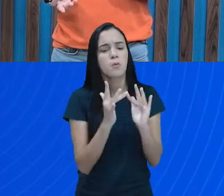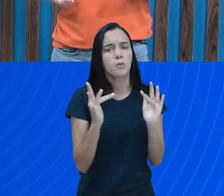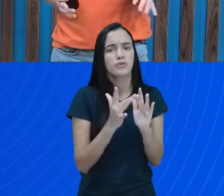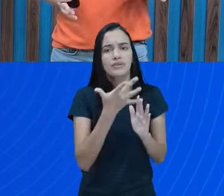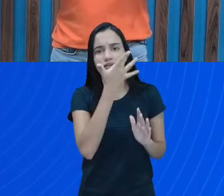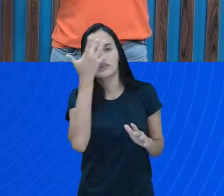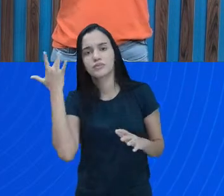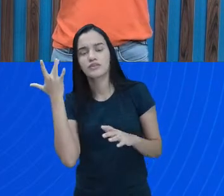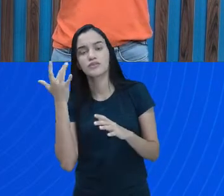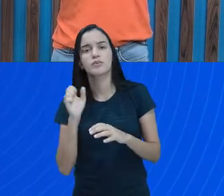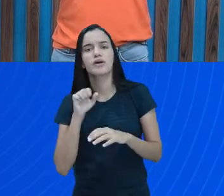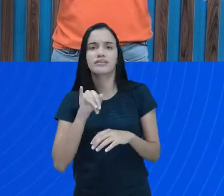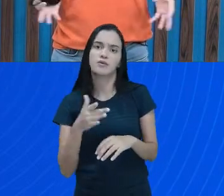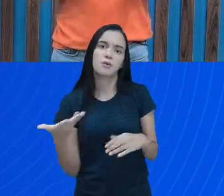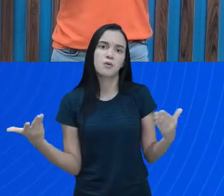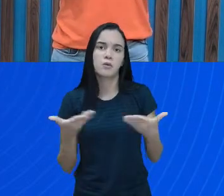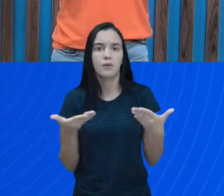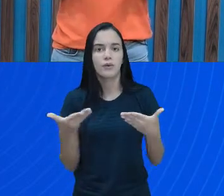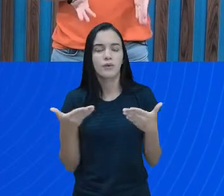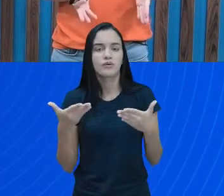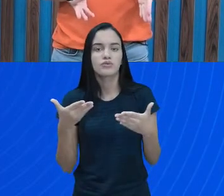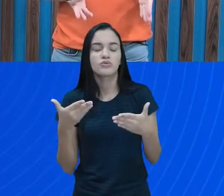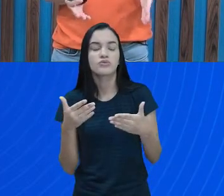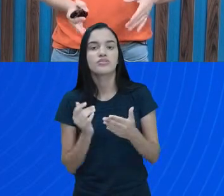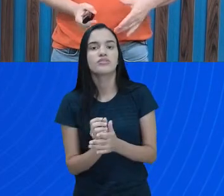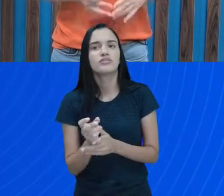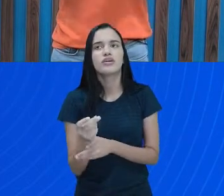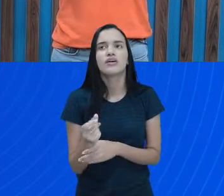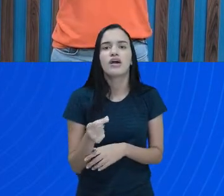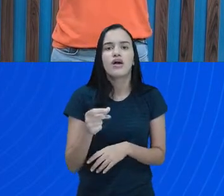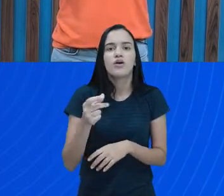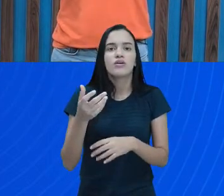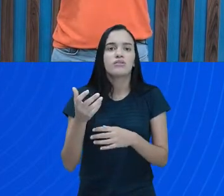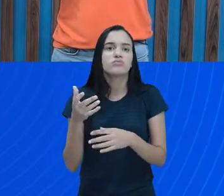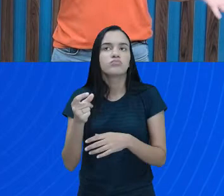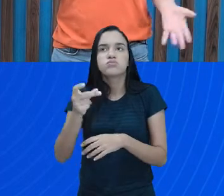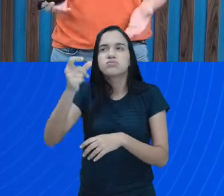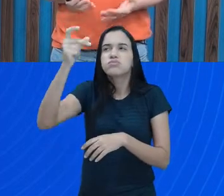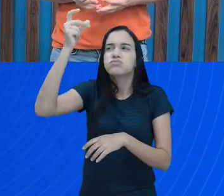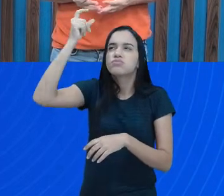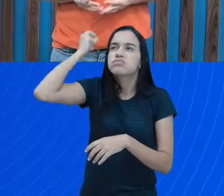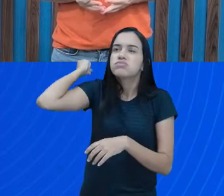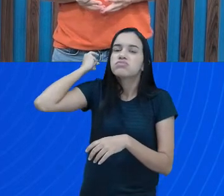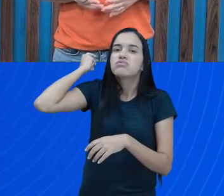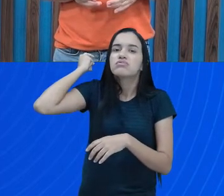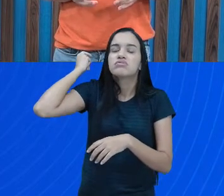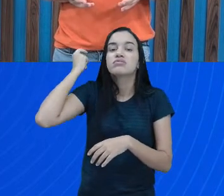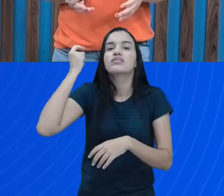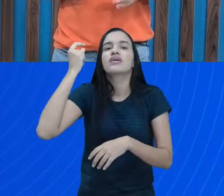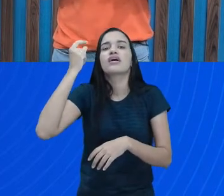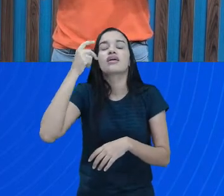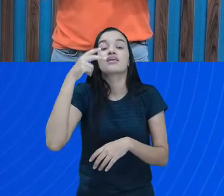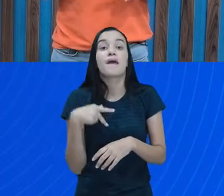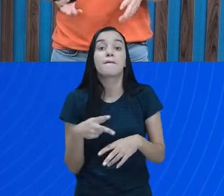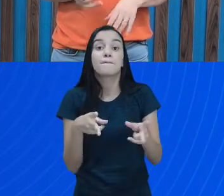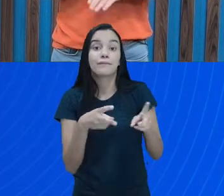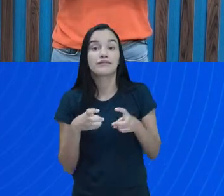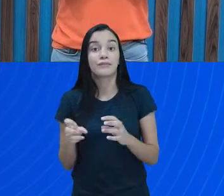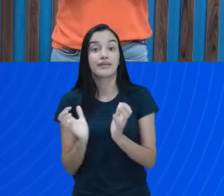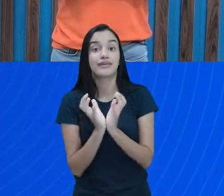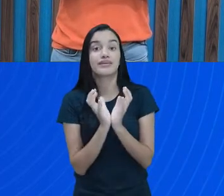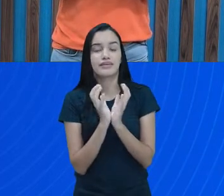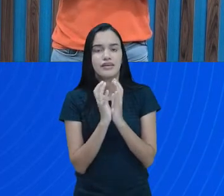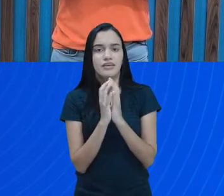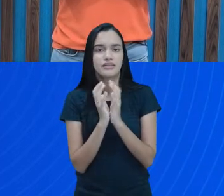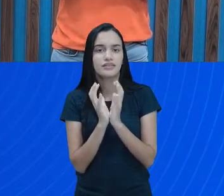pessoas. Se a gente pudesse hoje entrar numa cápsula do tempo e fazer uma viagem ao passado, a gente ia ver que Recife